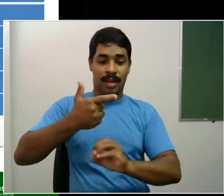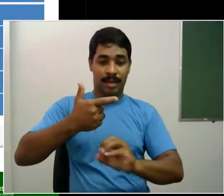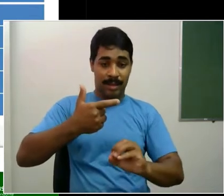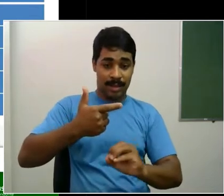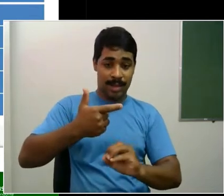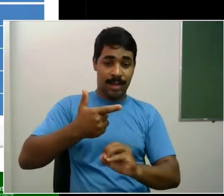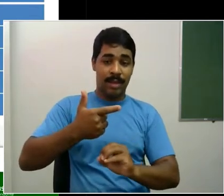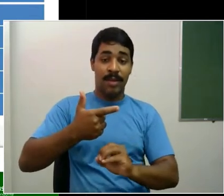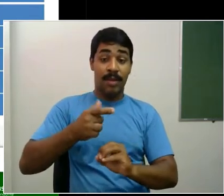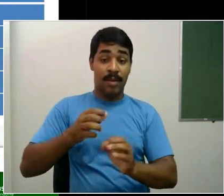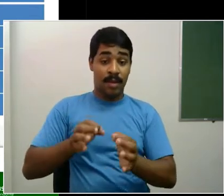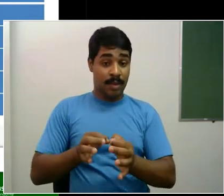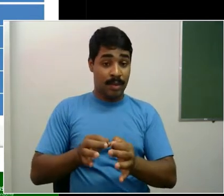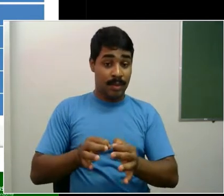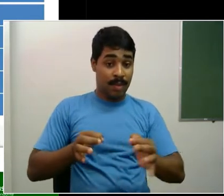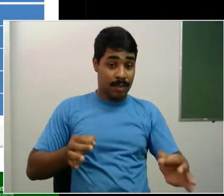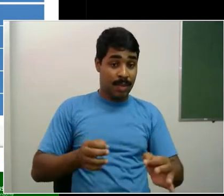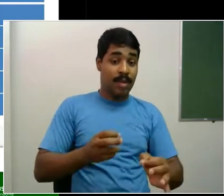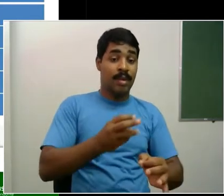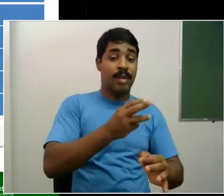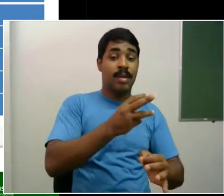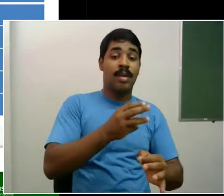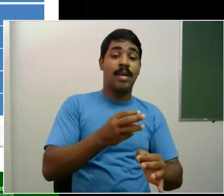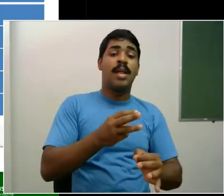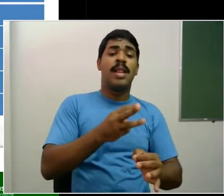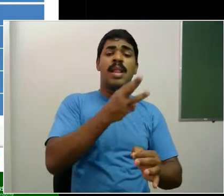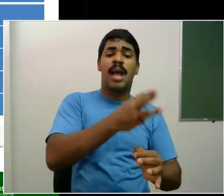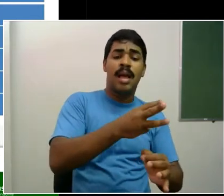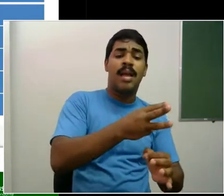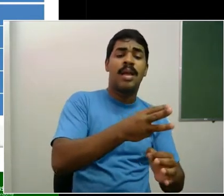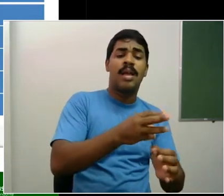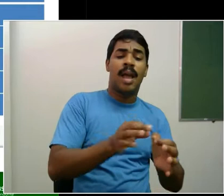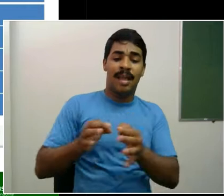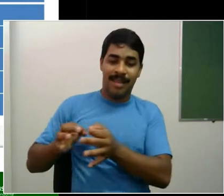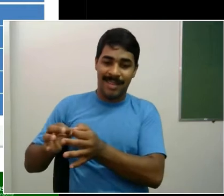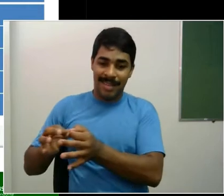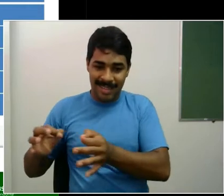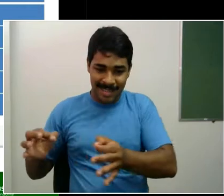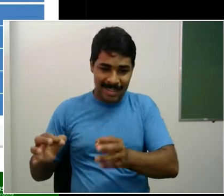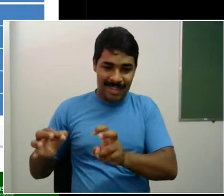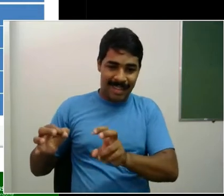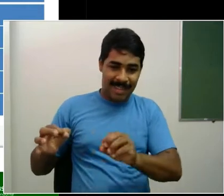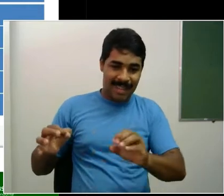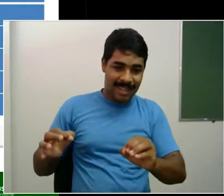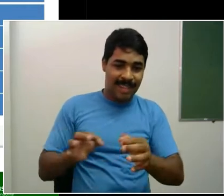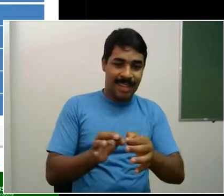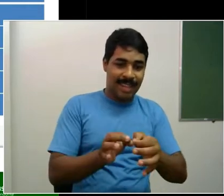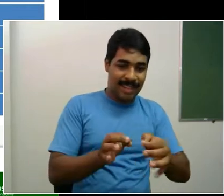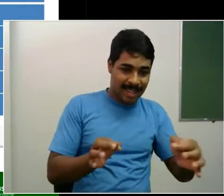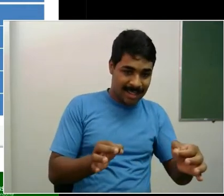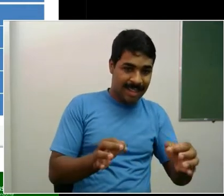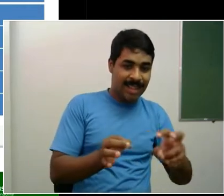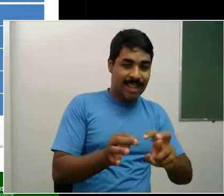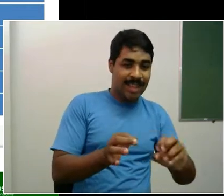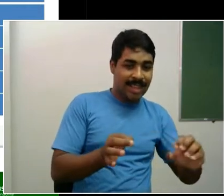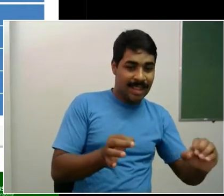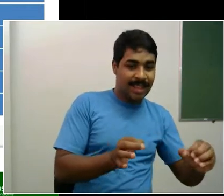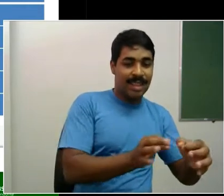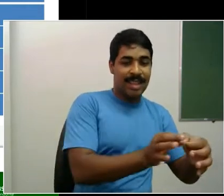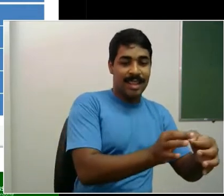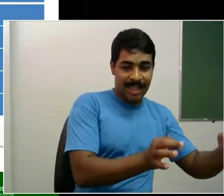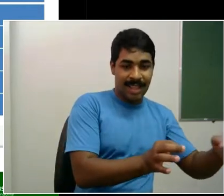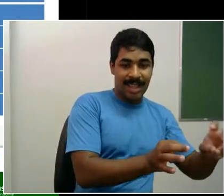posto 2 e a 1000 metros do posto 1, o posto 4 a 500 metros do posto 2, 1000 metros